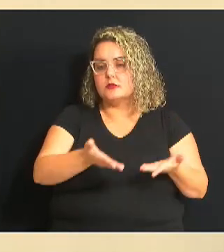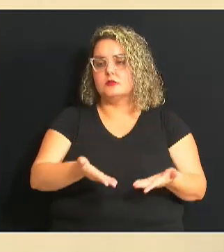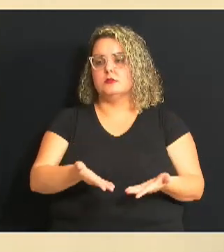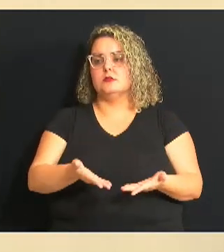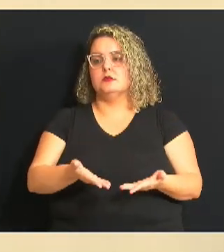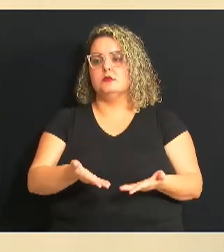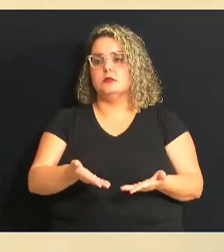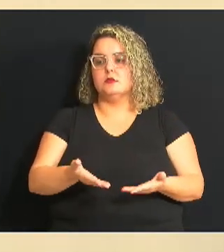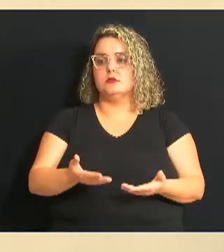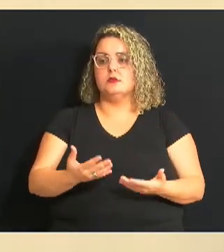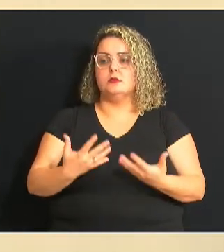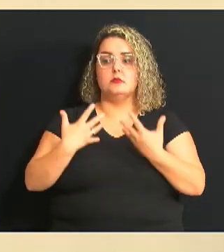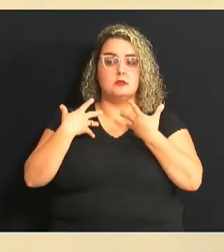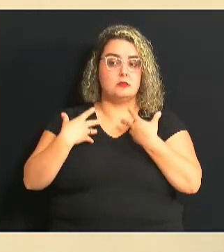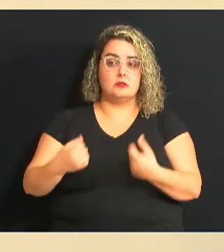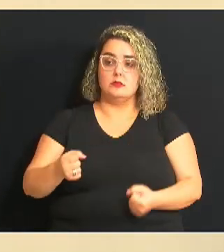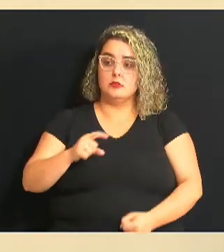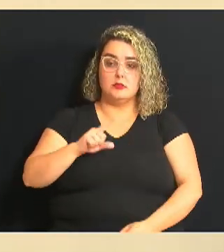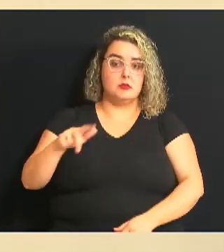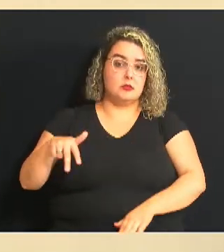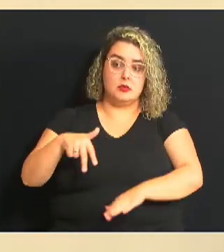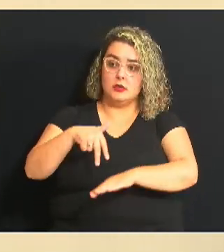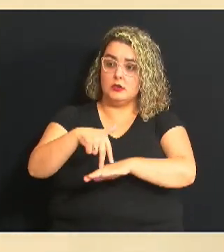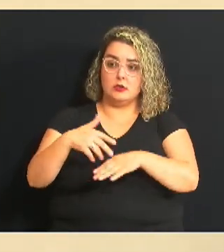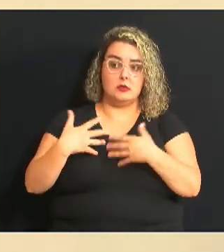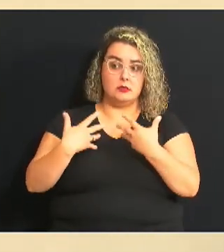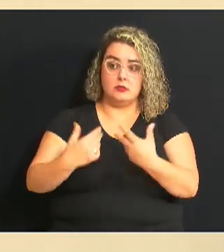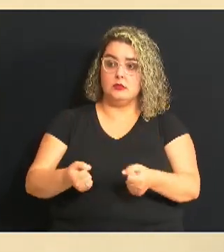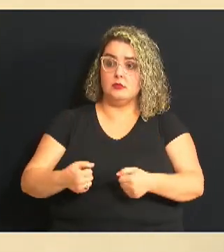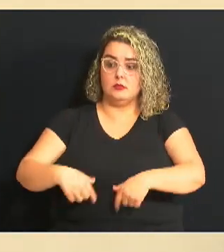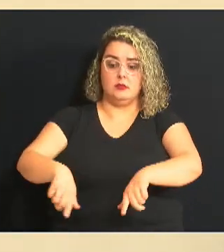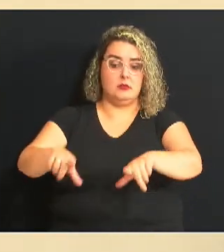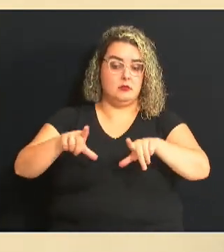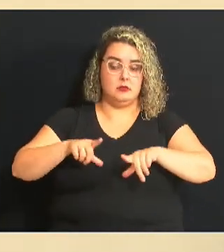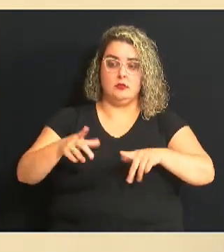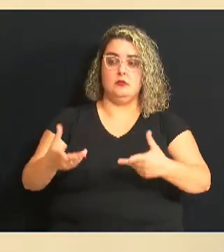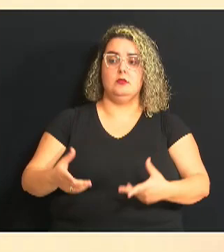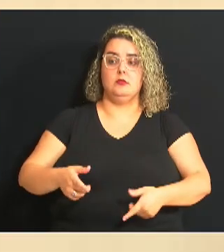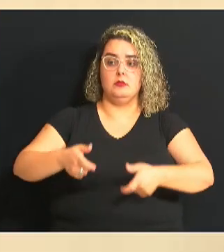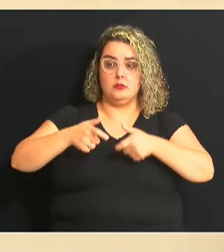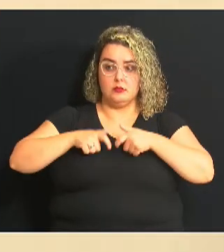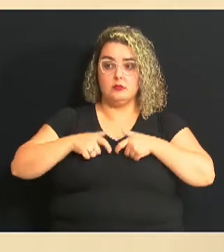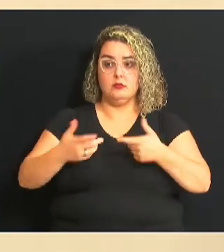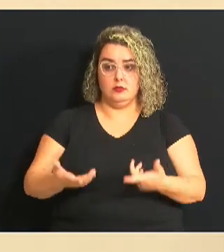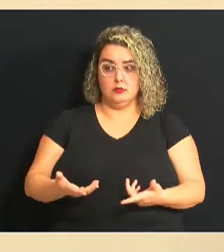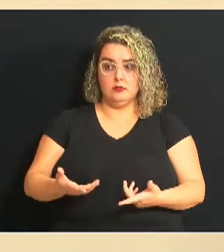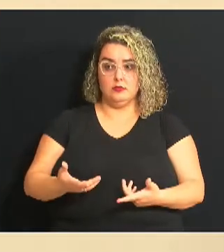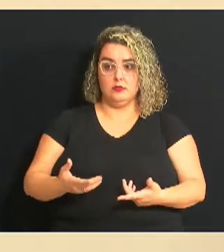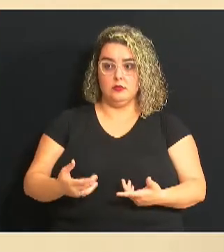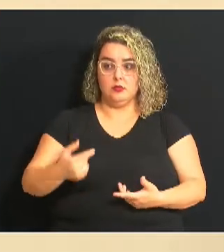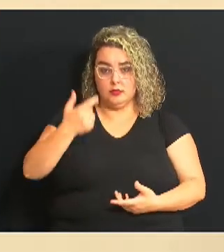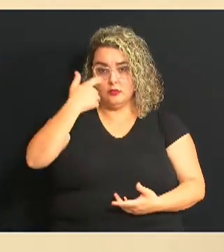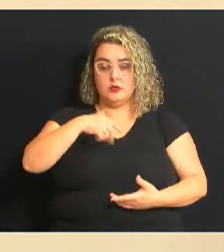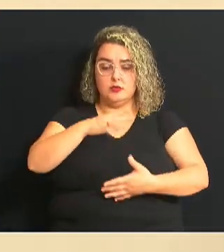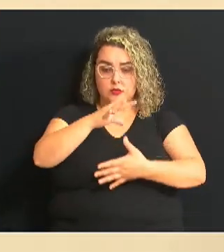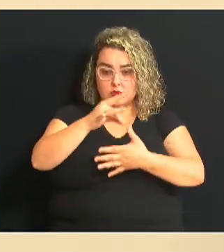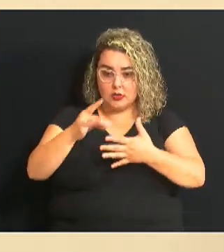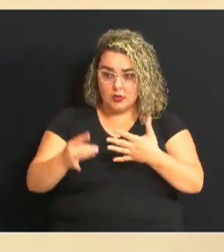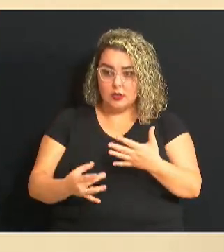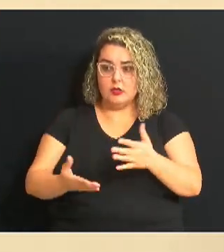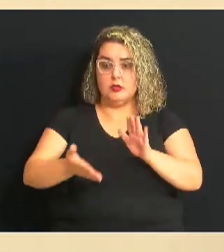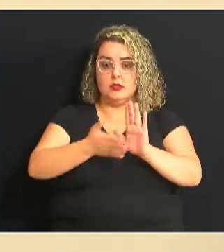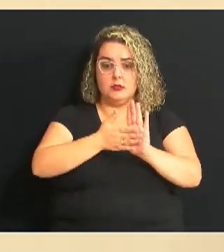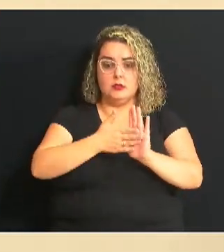homenageados e sequer passaram aqui para pegar o seu título, a sua medalha. Então, eu sou muito criterioso nas minhas